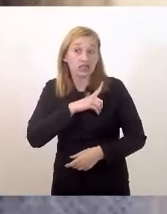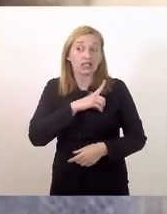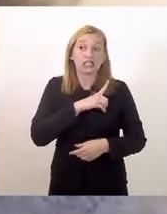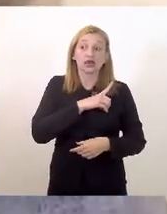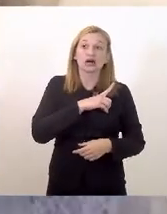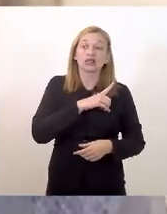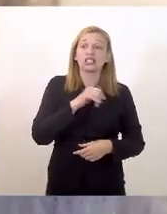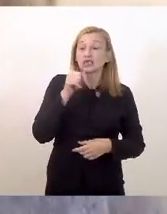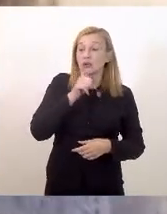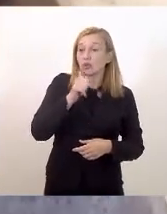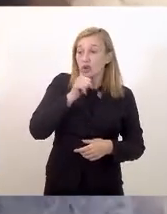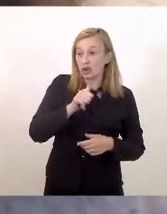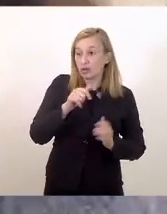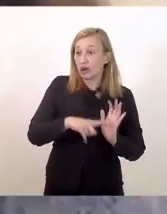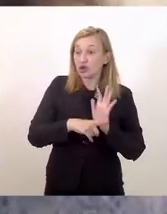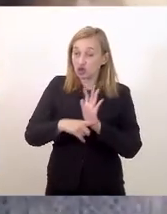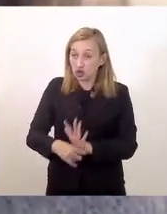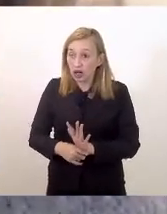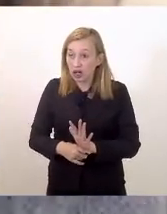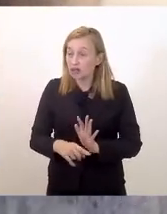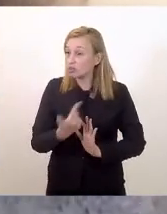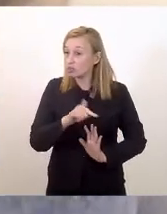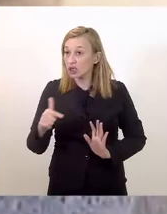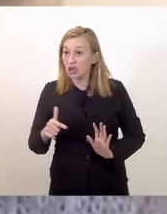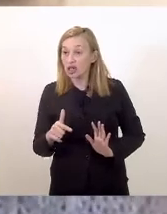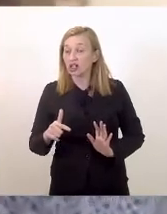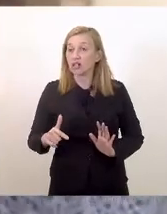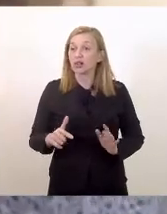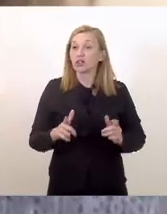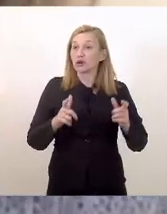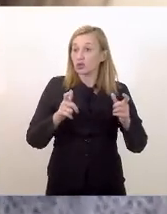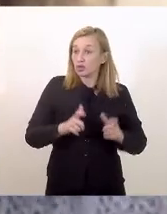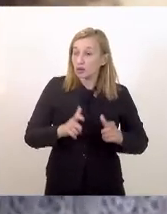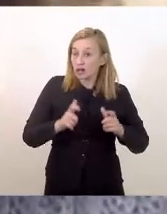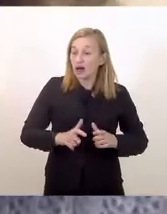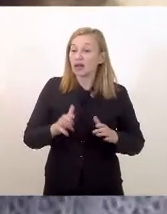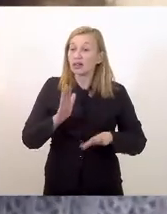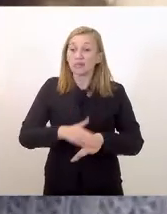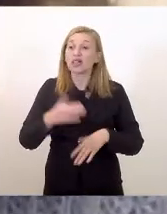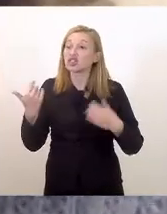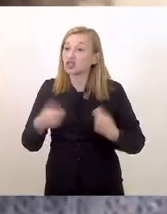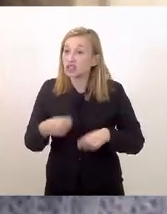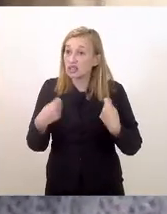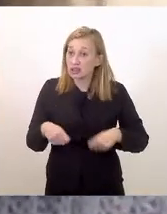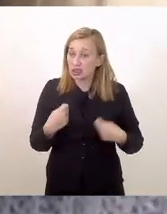da norma técnica. O Sul Fluminense é um dos lugares bastante deficitário, porque